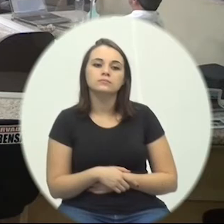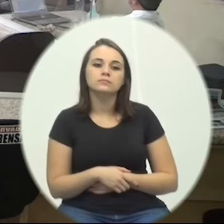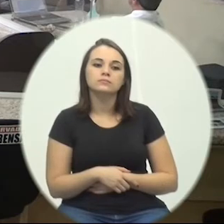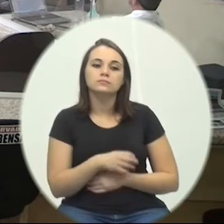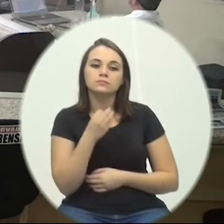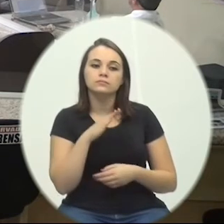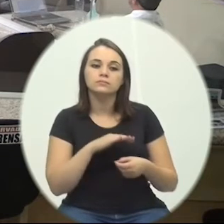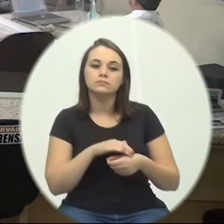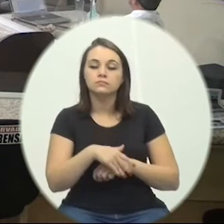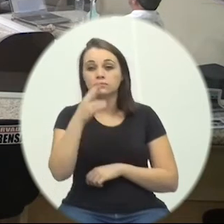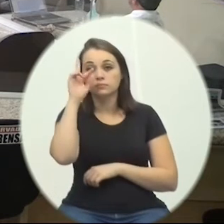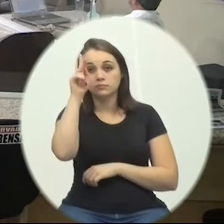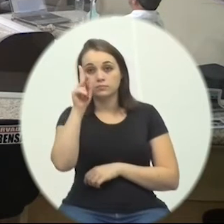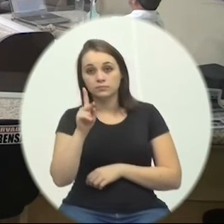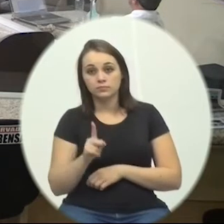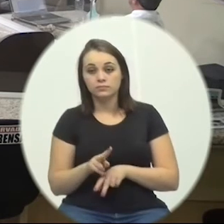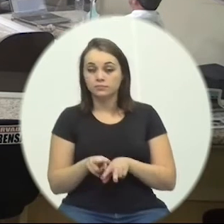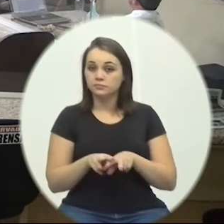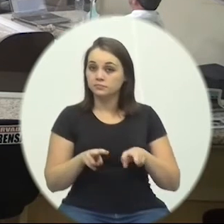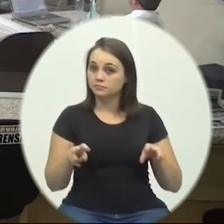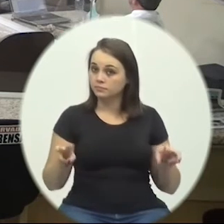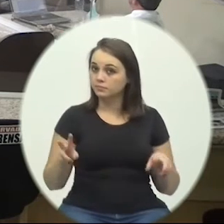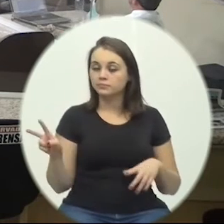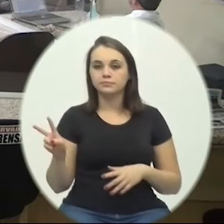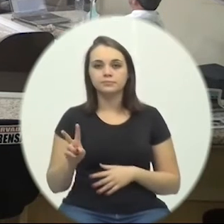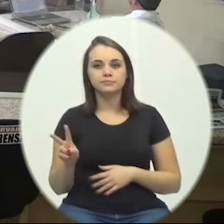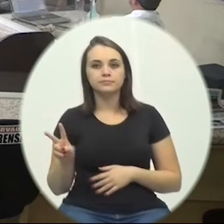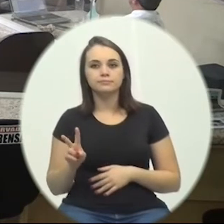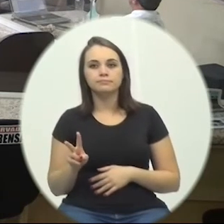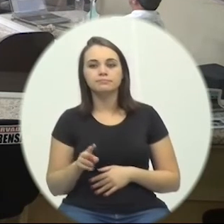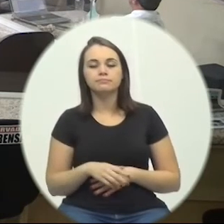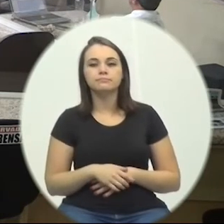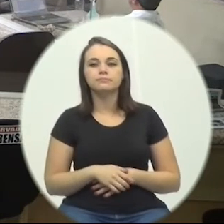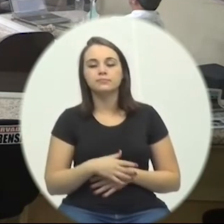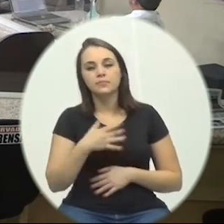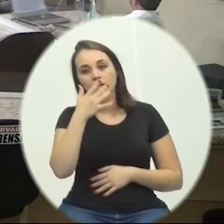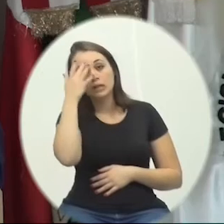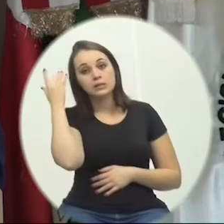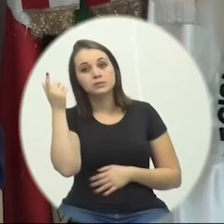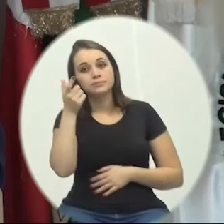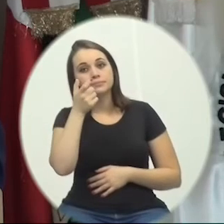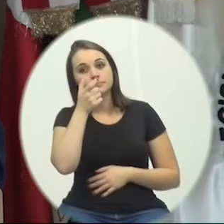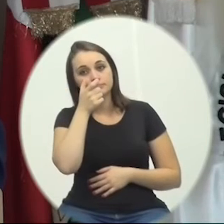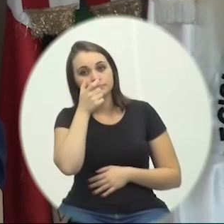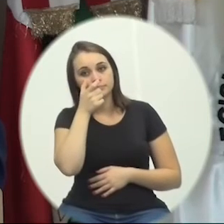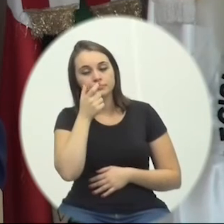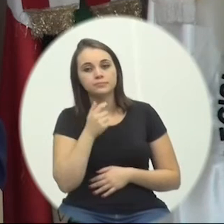Boa noite, presidente, boa noite, mesa, boa noite, vereadores e a todos que nos assistem.